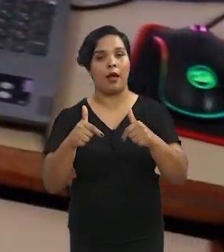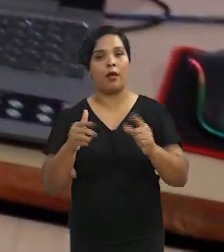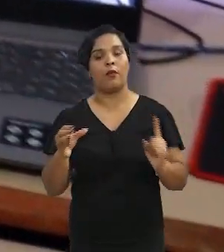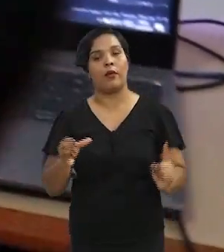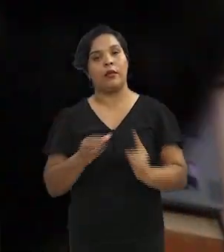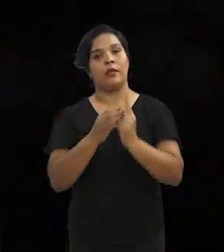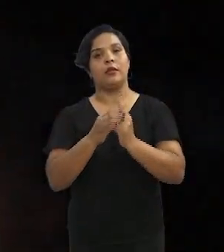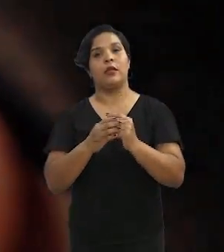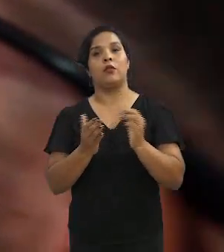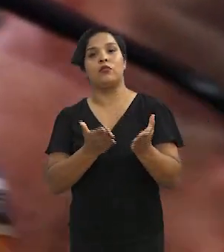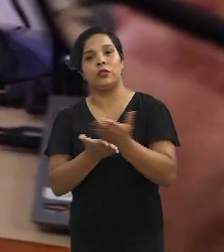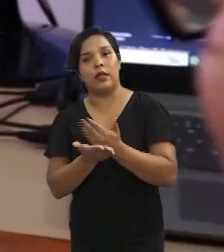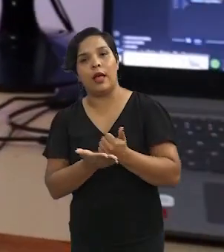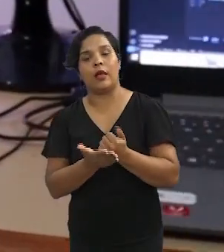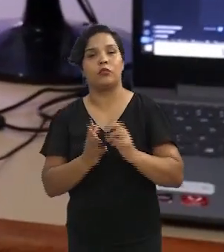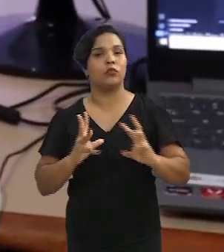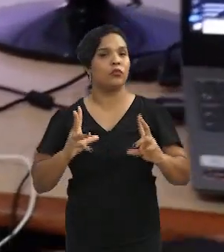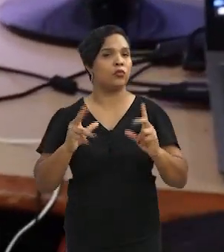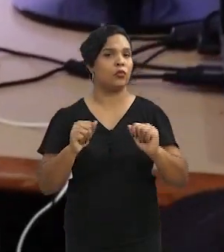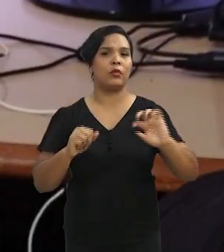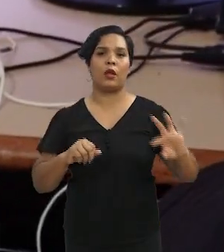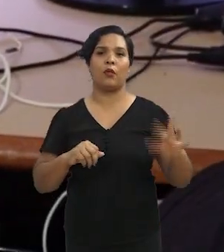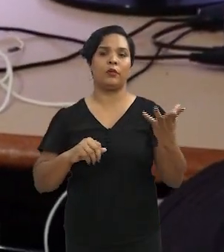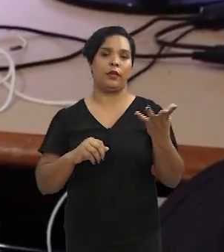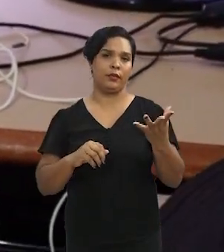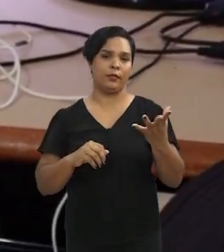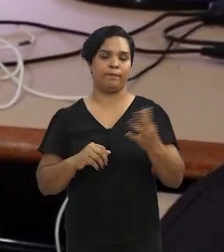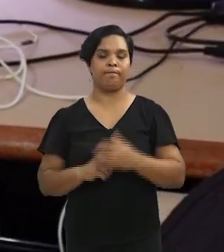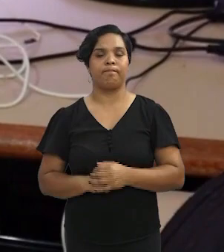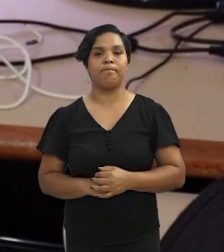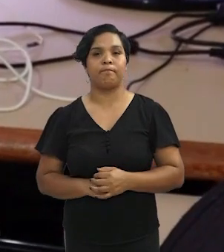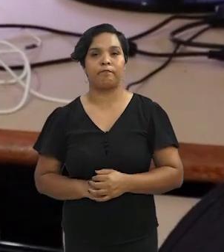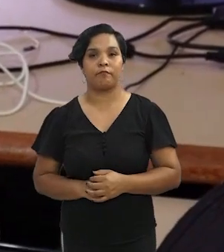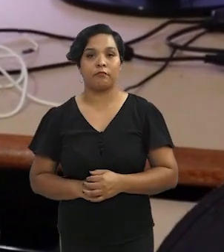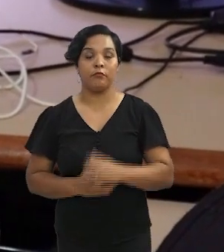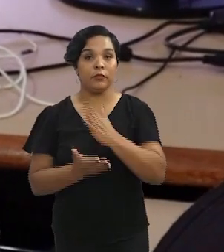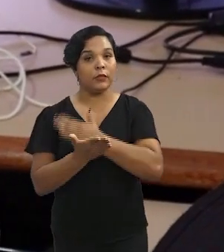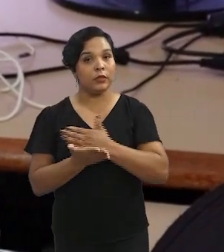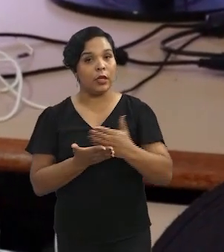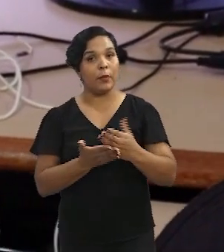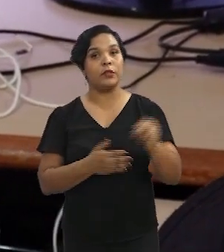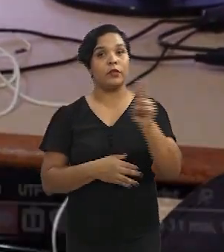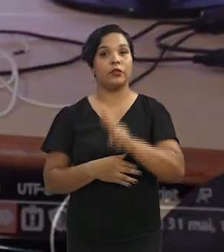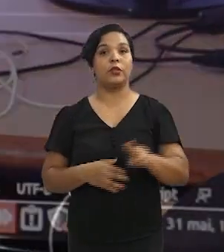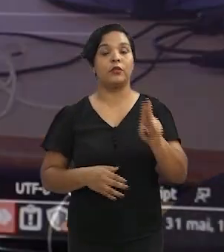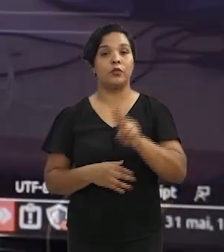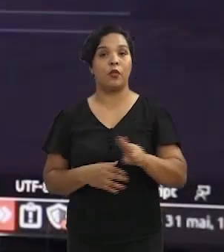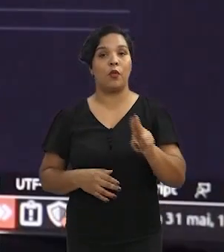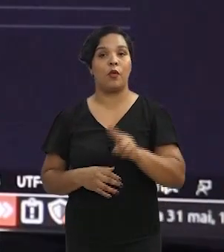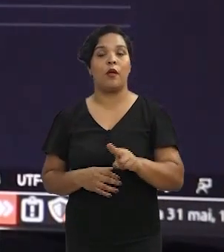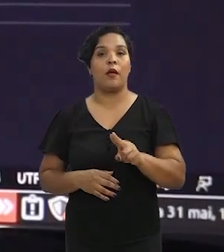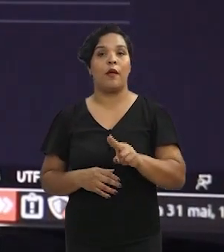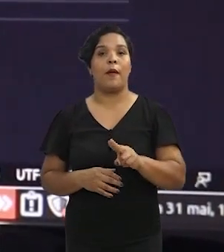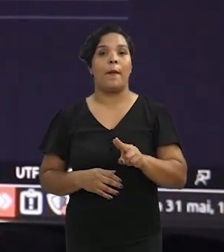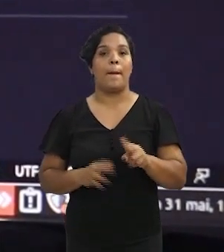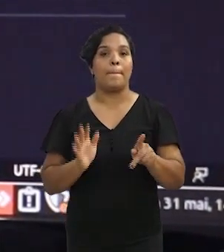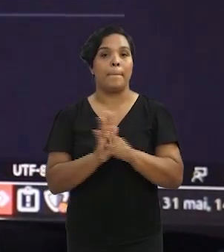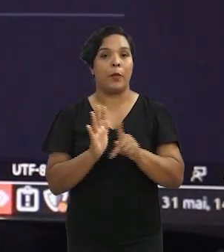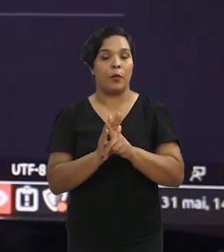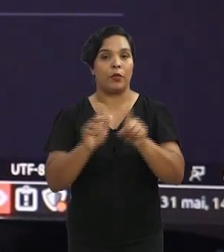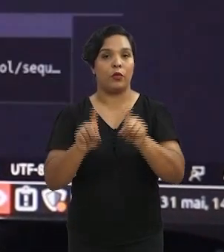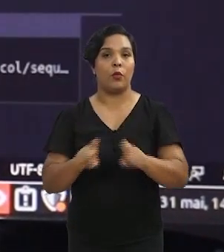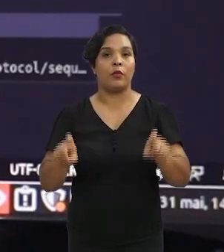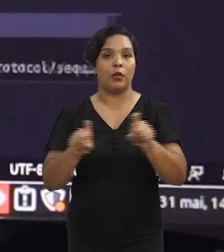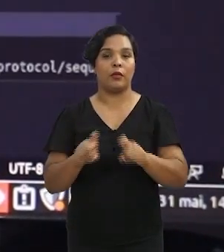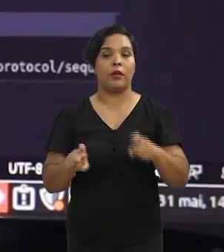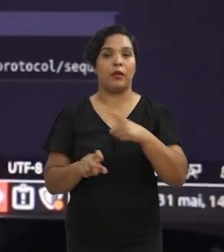com a integração do banco de dados, a manutenção geral, o que acontece ali por baixo dos panos. Inicialmente a gente utilizou a linguagem de programação